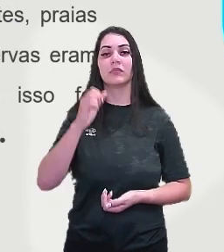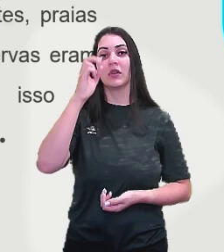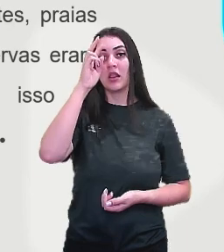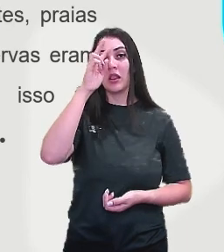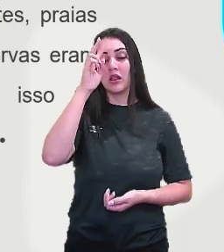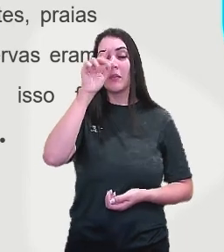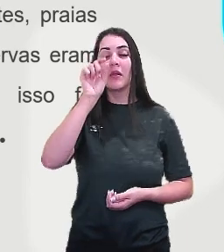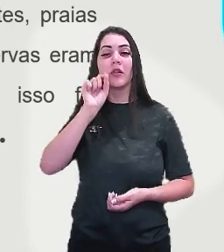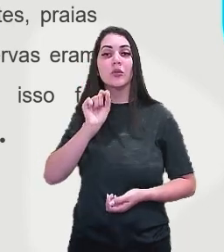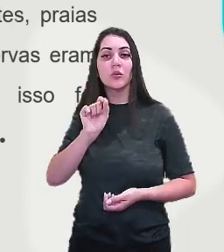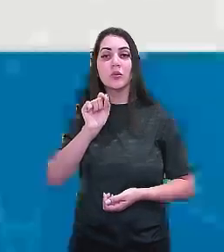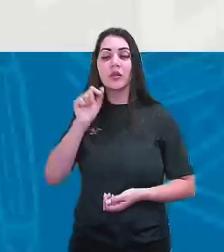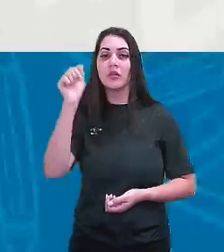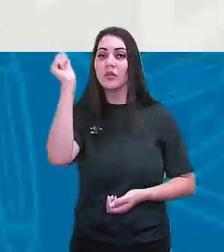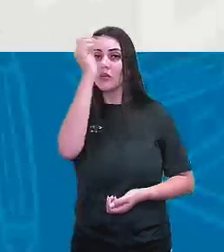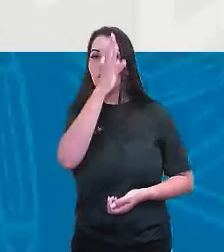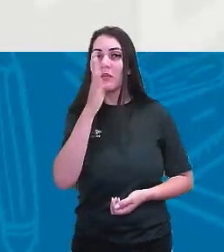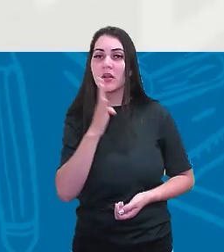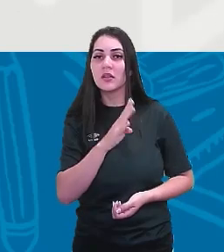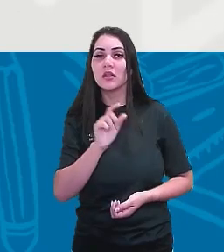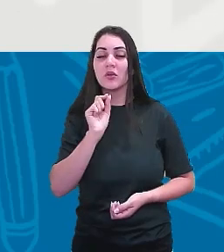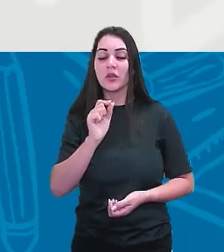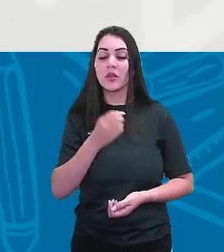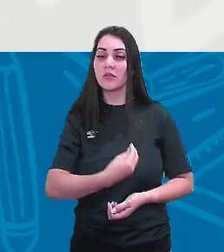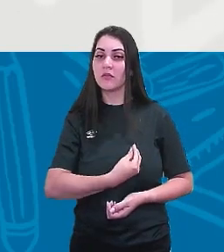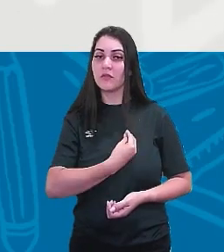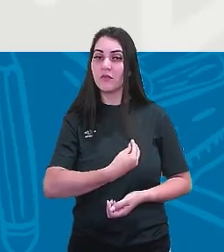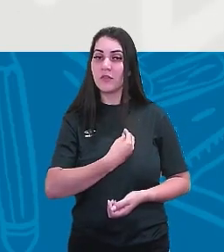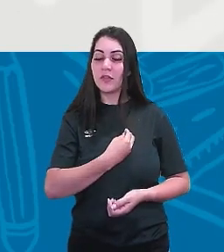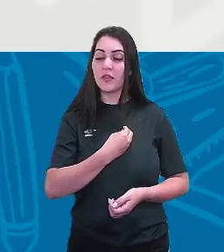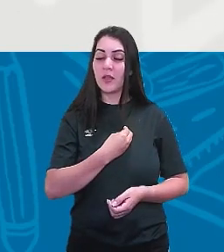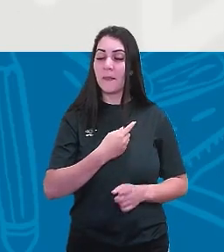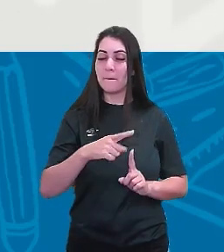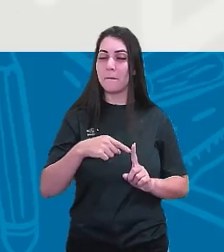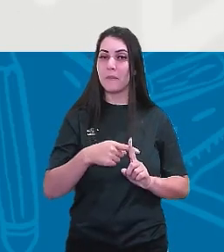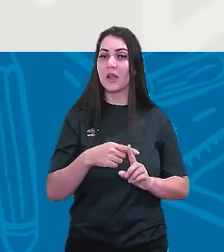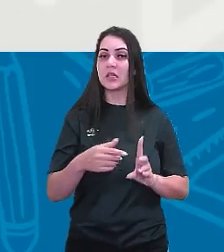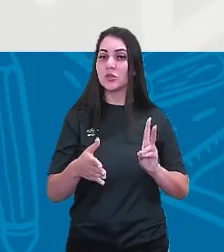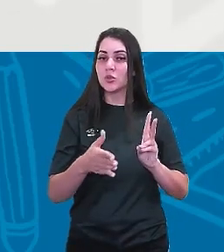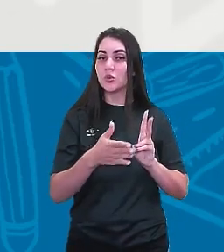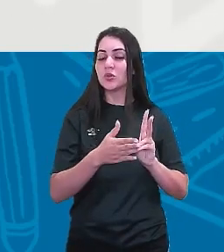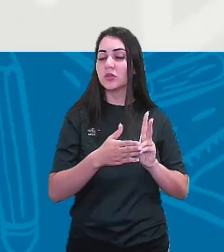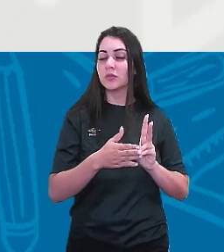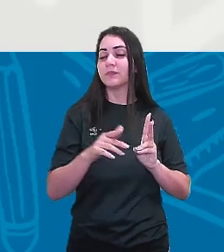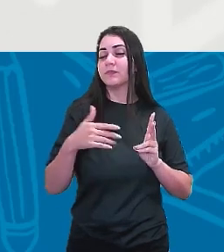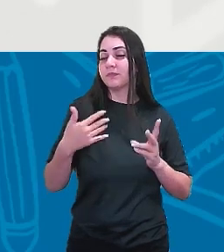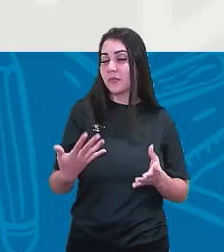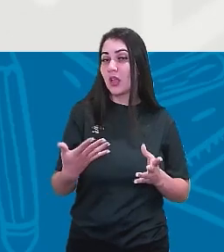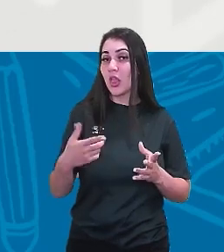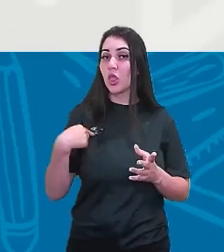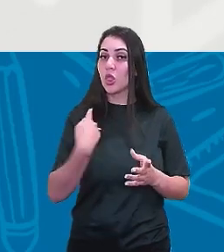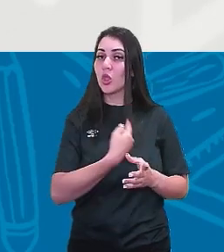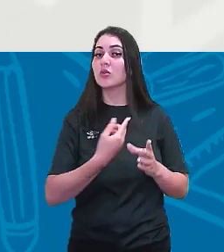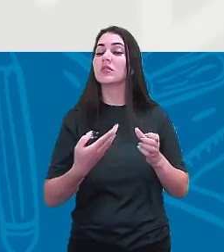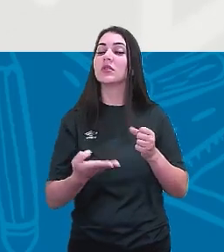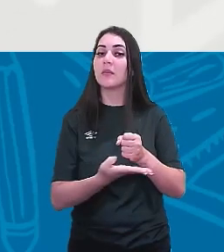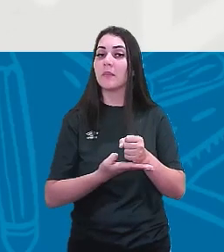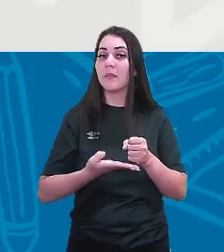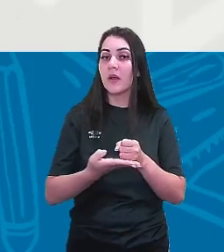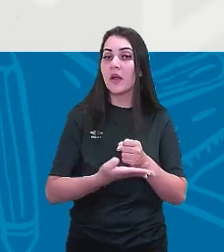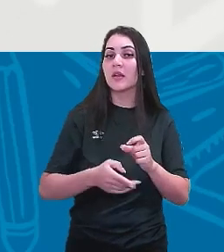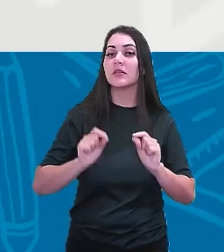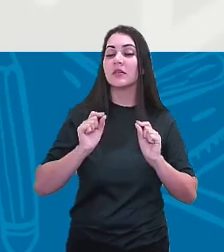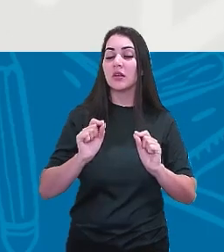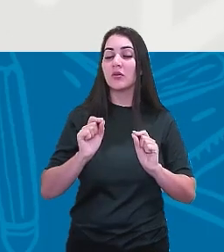Lembrando que o Brasil era o quê? Habitado pelos indígenas. Então, nossa base é o quê? São os índios. Foram os primeiros